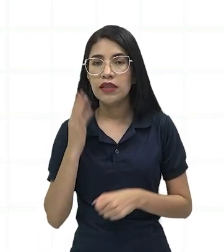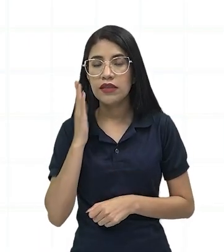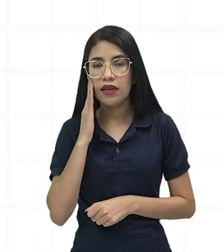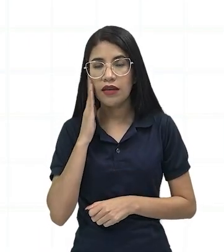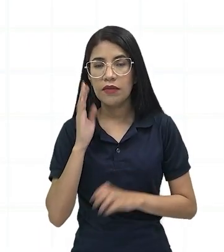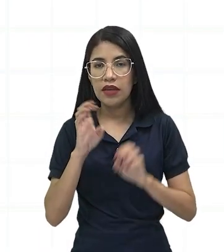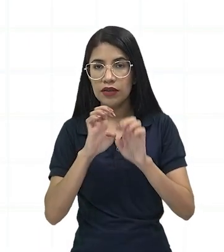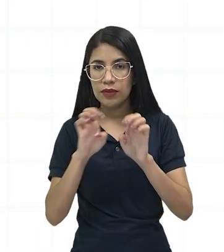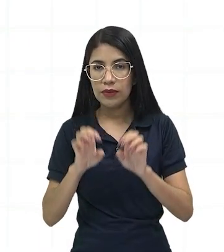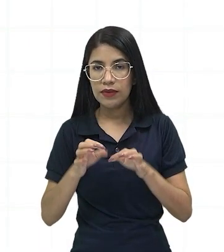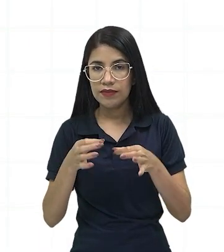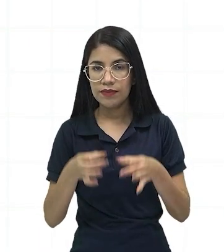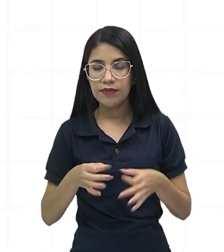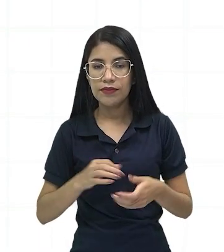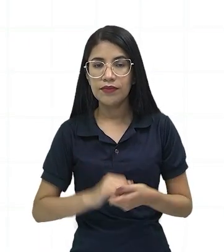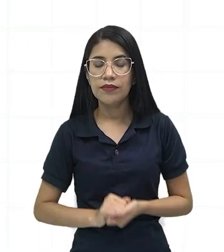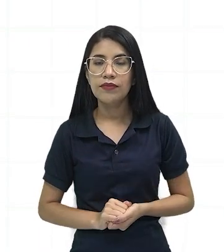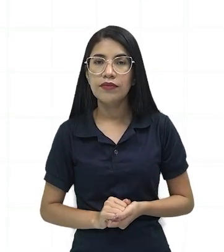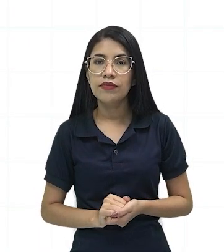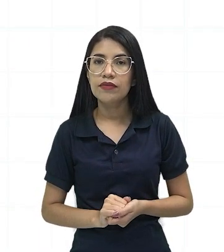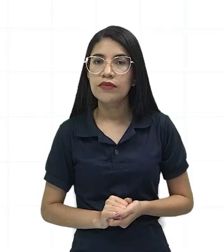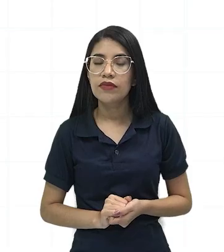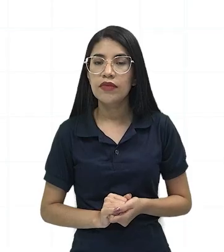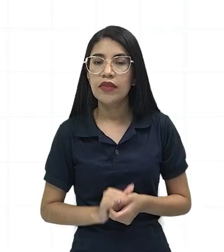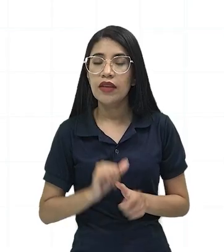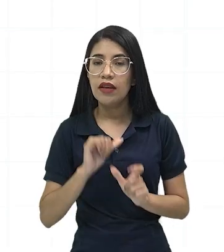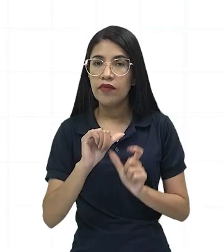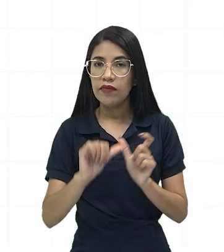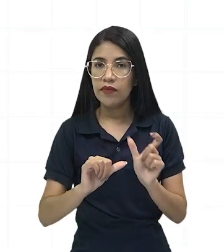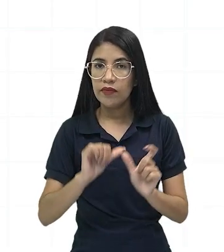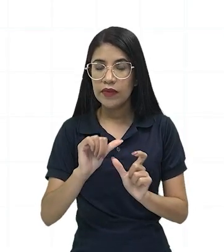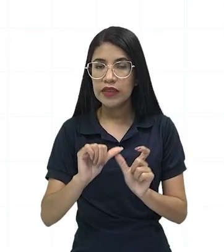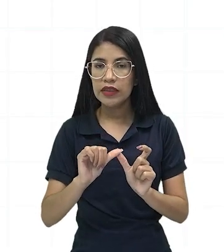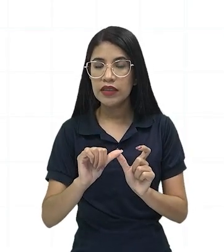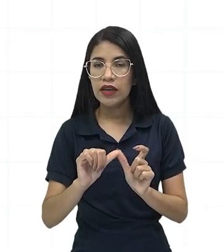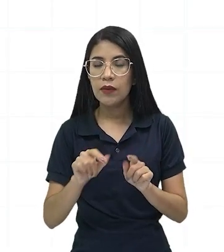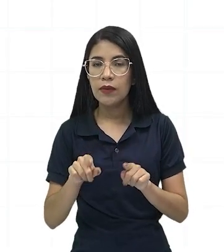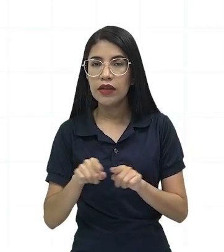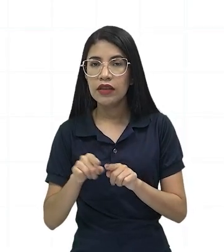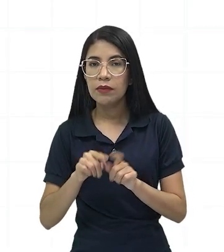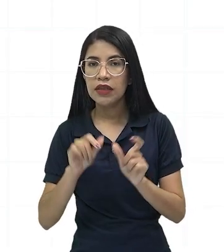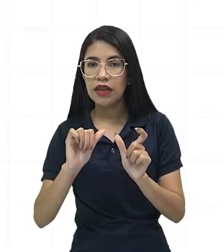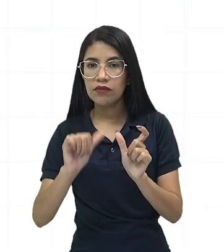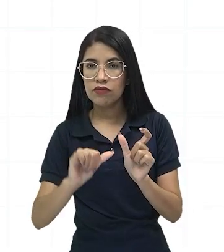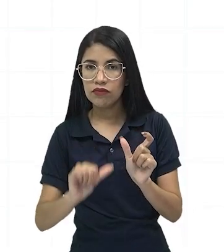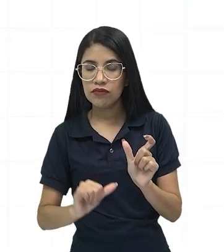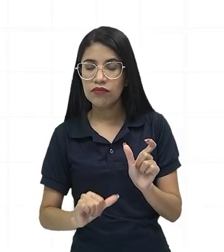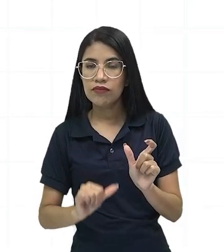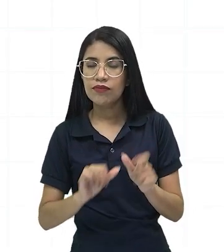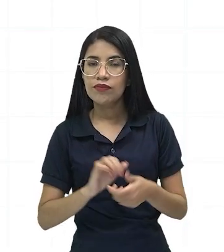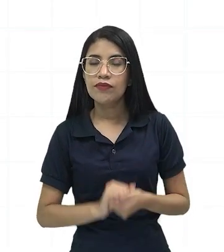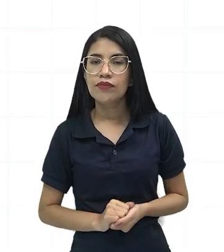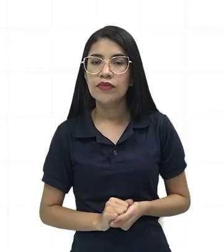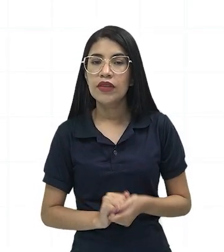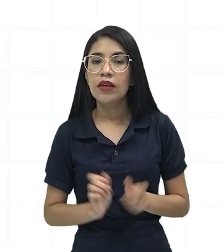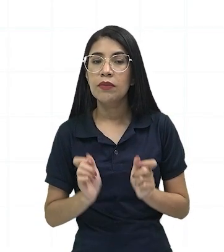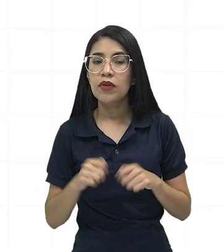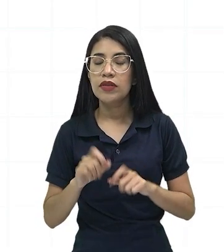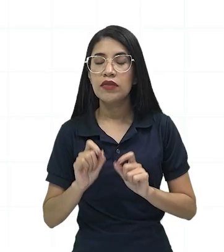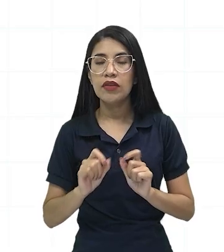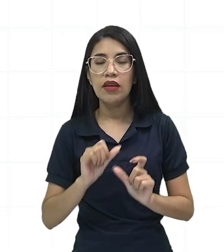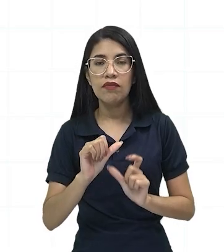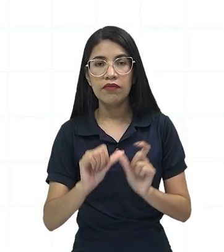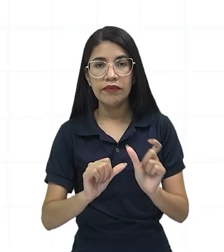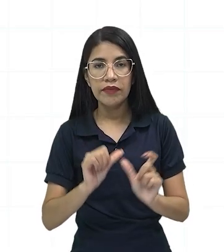indicações. Na sequência, nós temos a flexão verbal e a sua conjugação. Então, a flexão verbal permite que os verbos